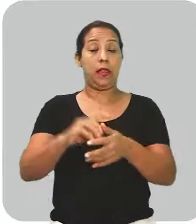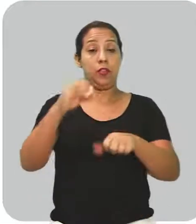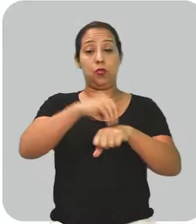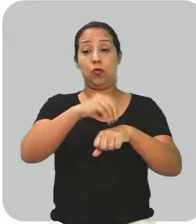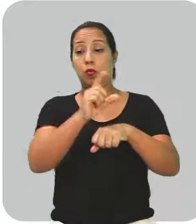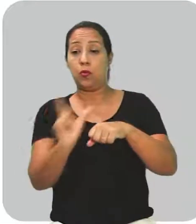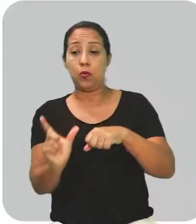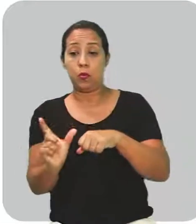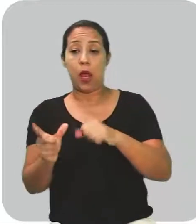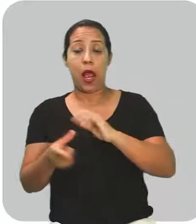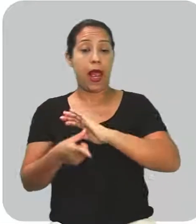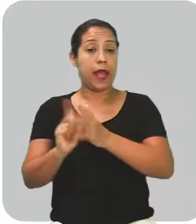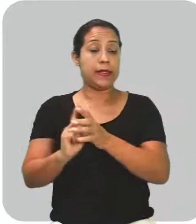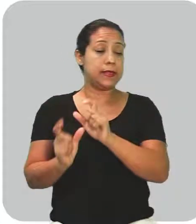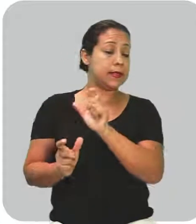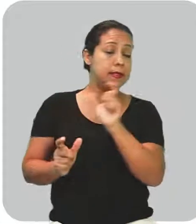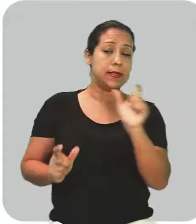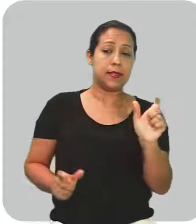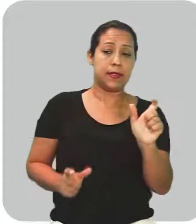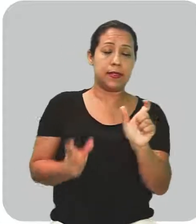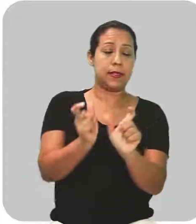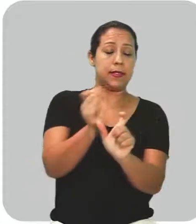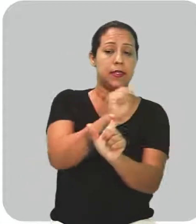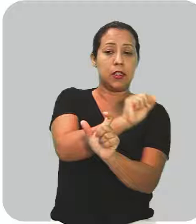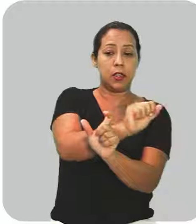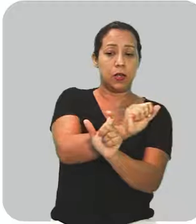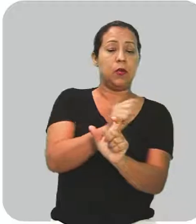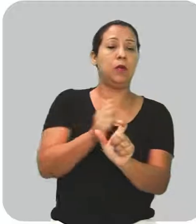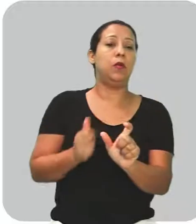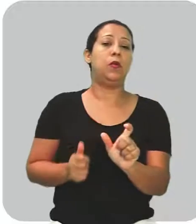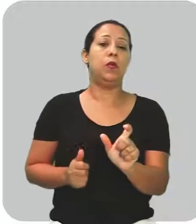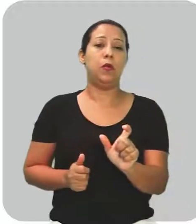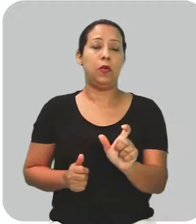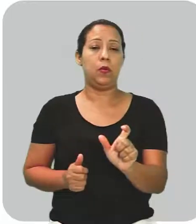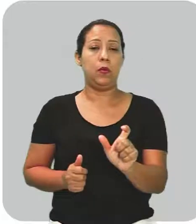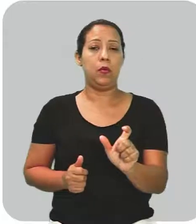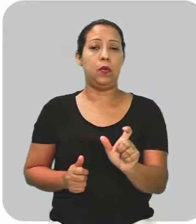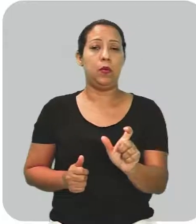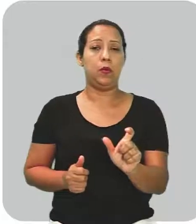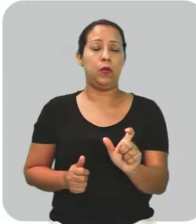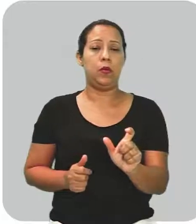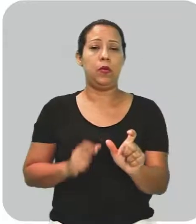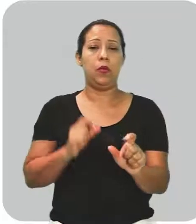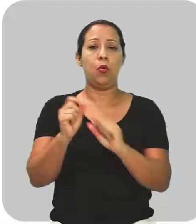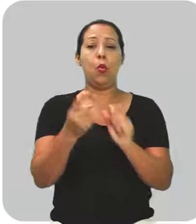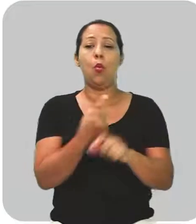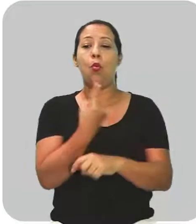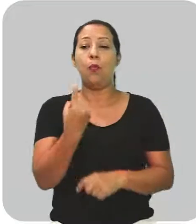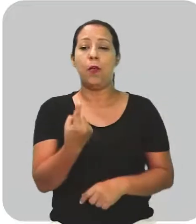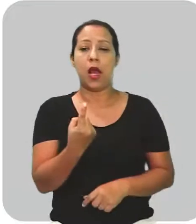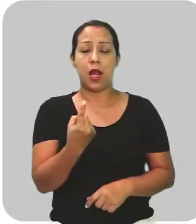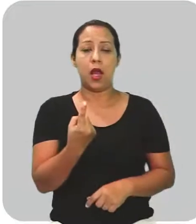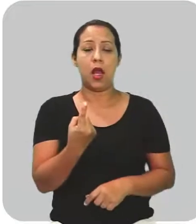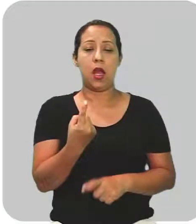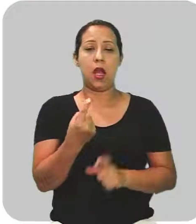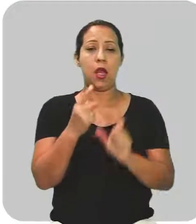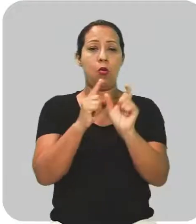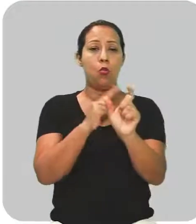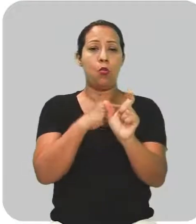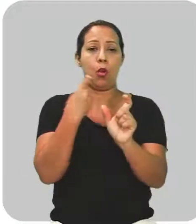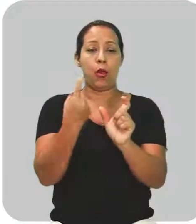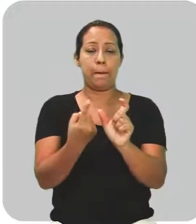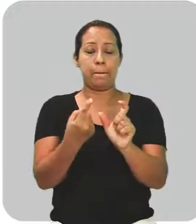artigo, tá? E aí nós vamos ver, antes do artigo indefinido, uma. E